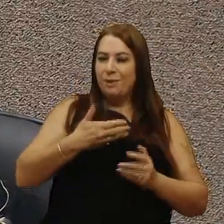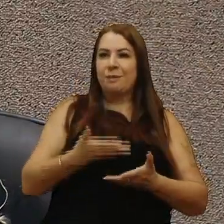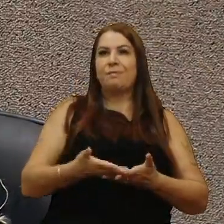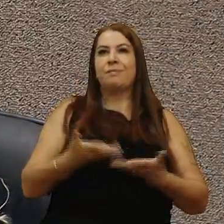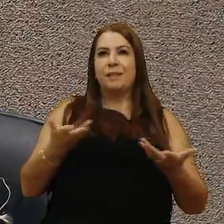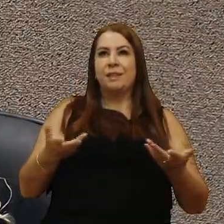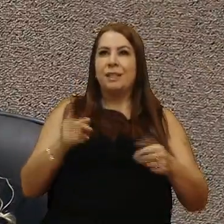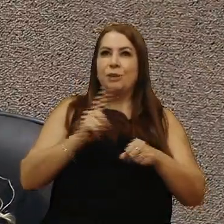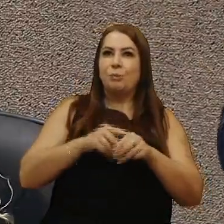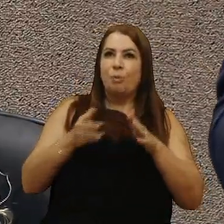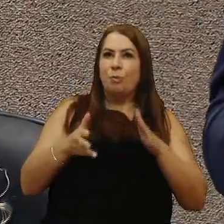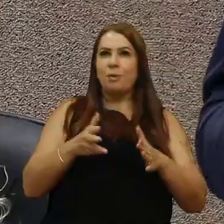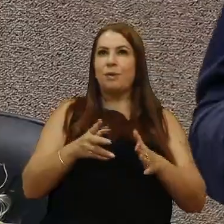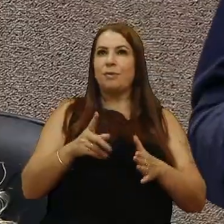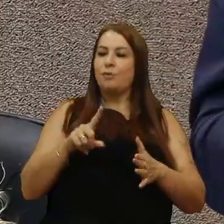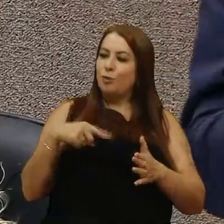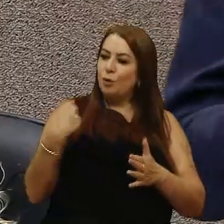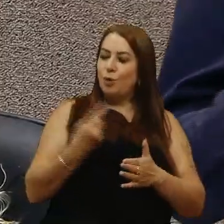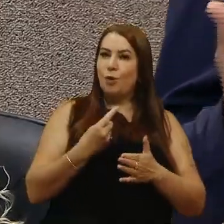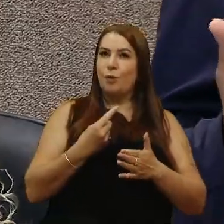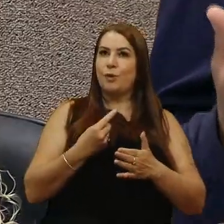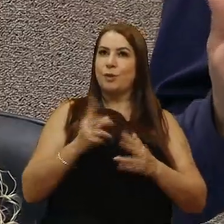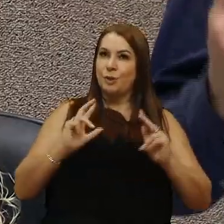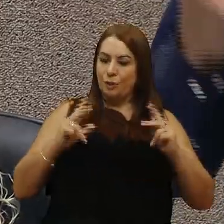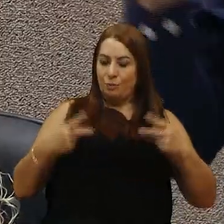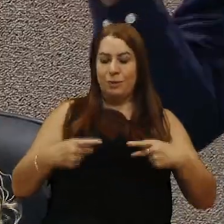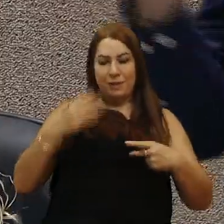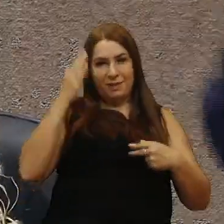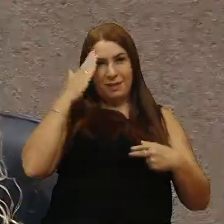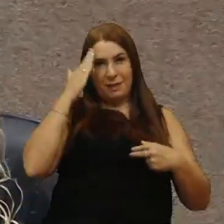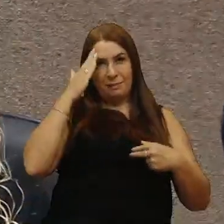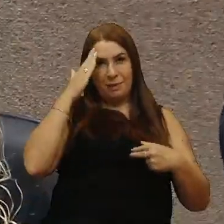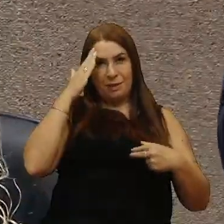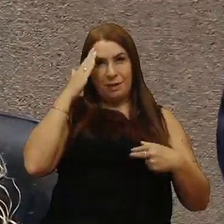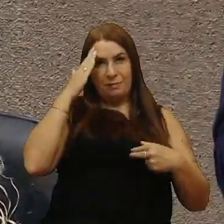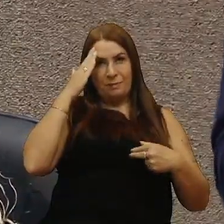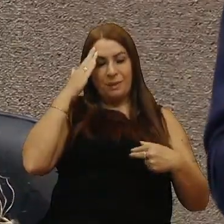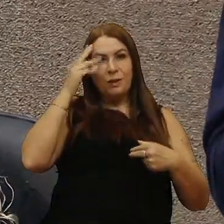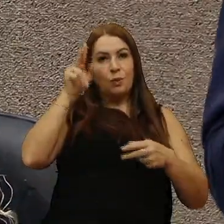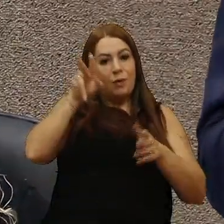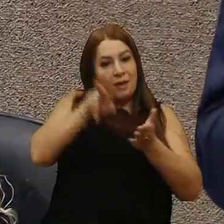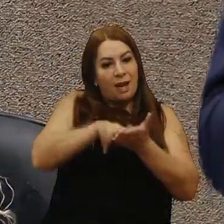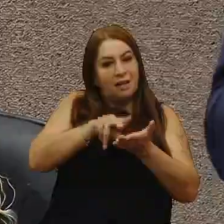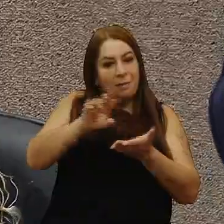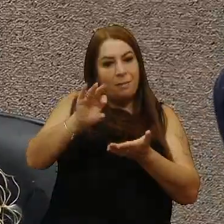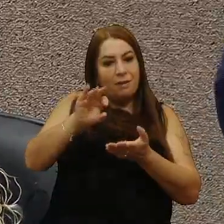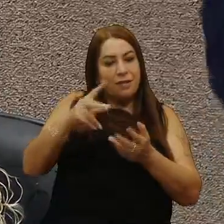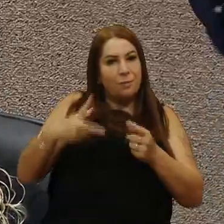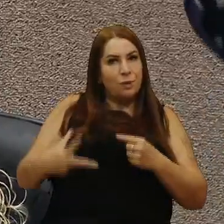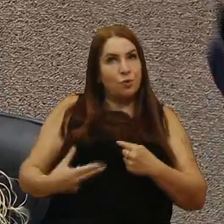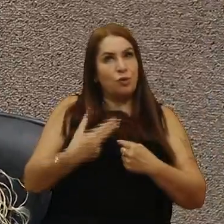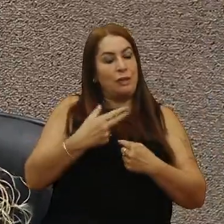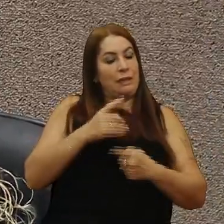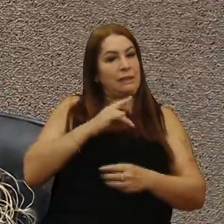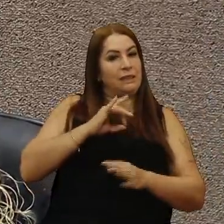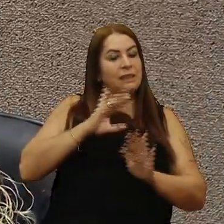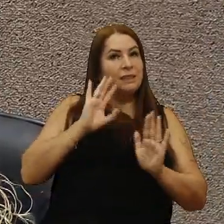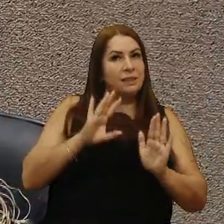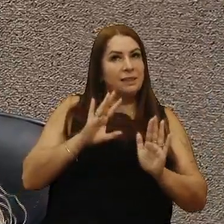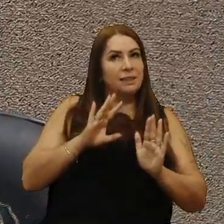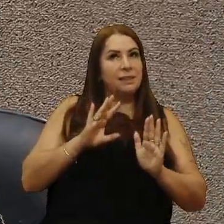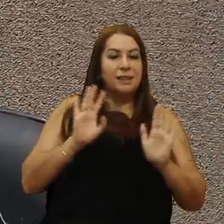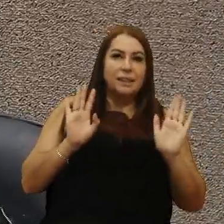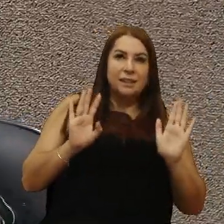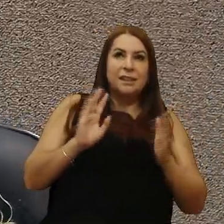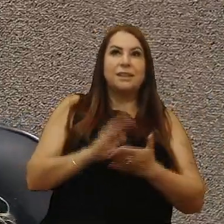E naquele momento que a gente, todo ser humano sabe que quando deita numa mesa daquelas, a gente tem um certo medo, né? Um certo